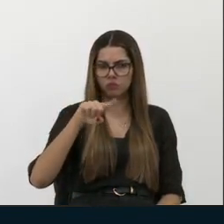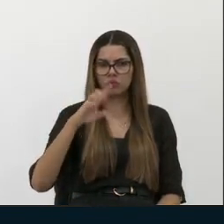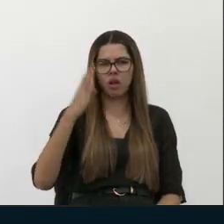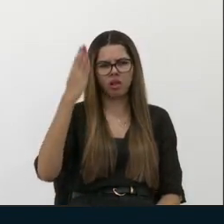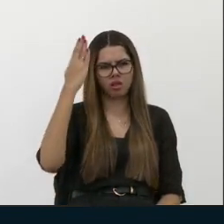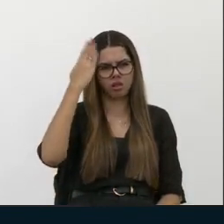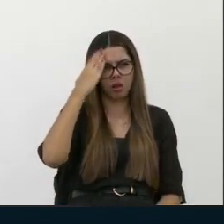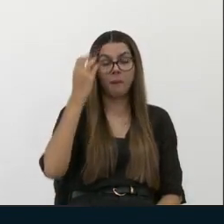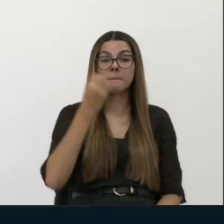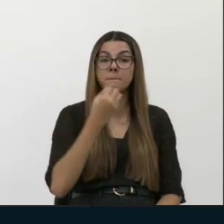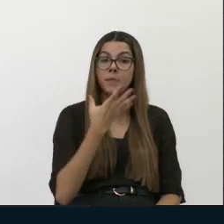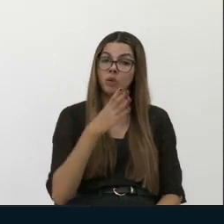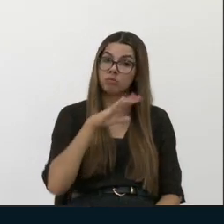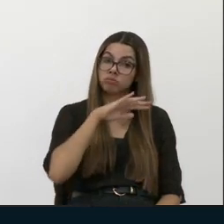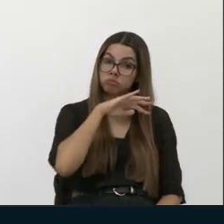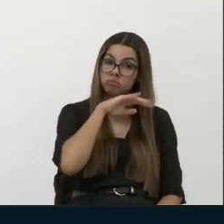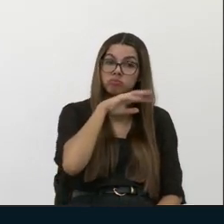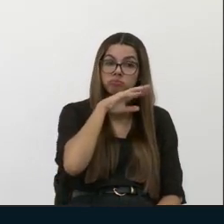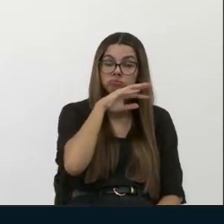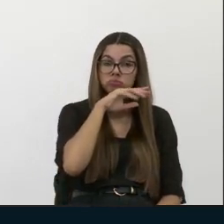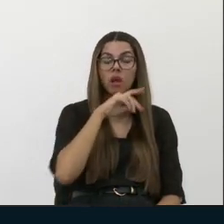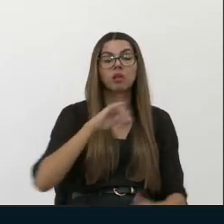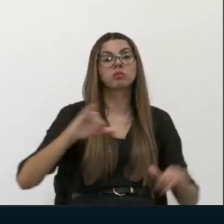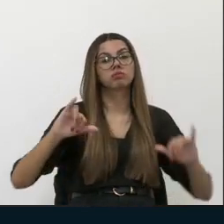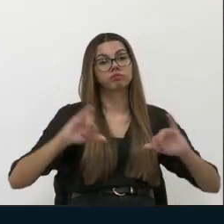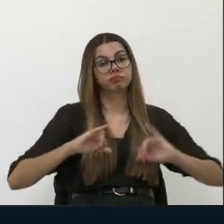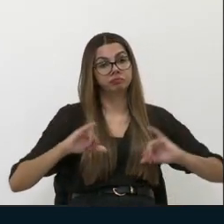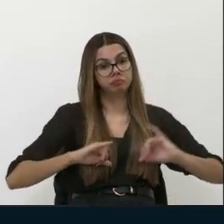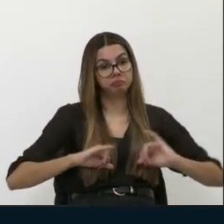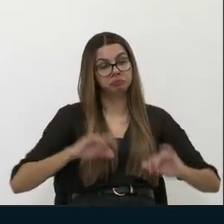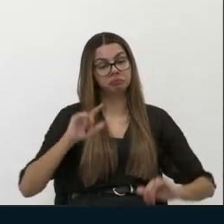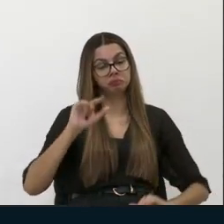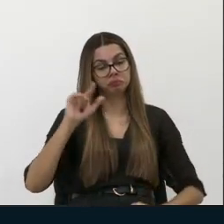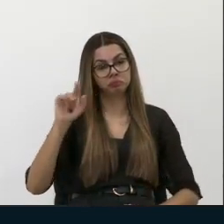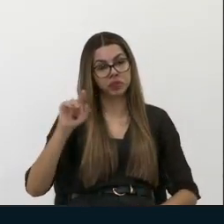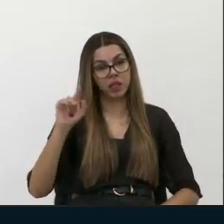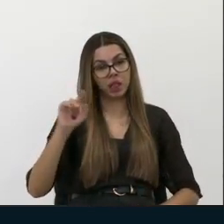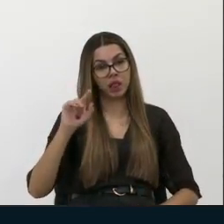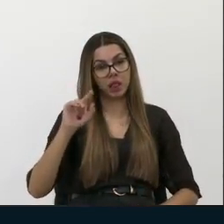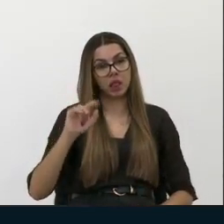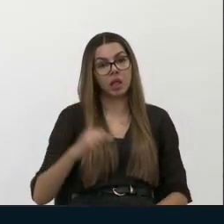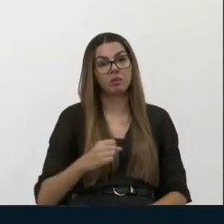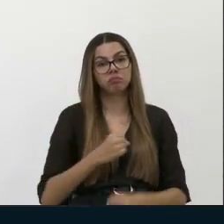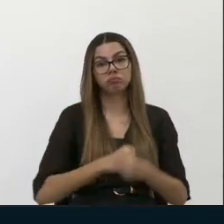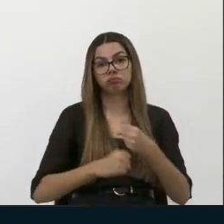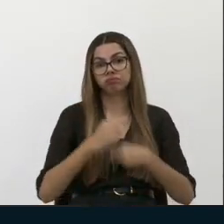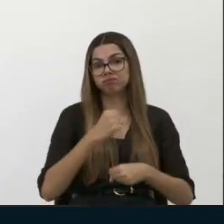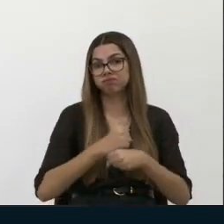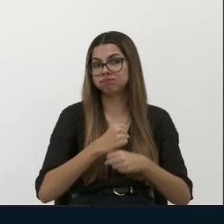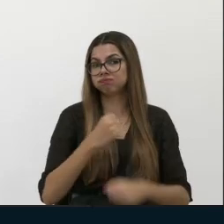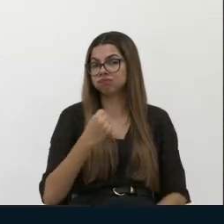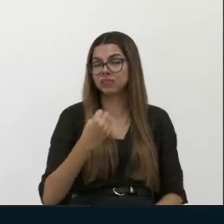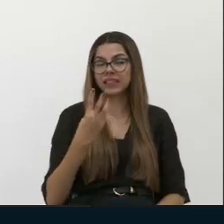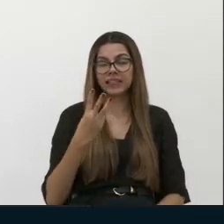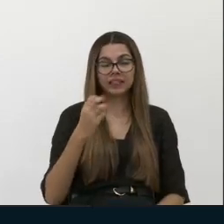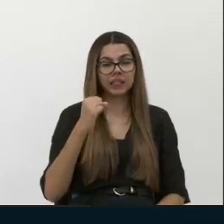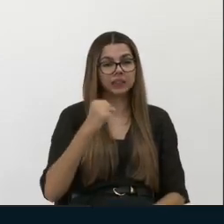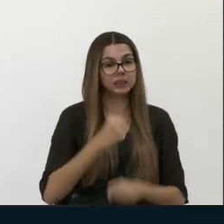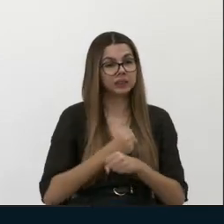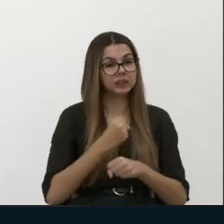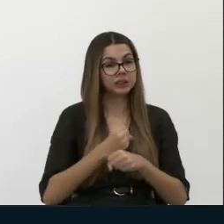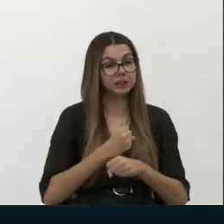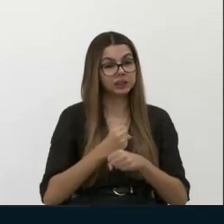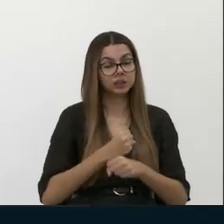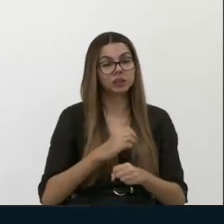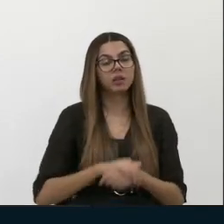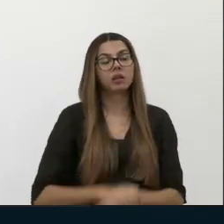bom ou se o trevo é ruim. A gente sofre lá há mais de 30 anos. E eu sempre vejo que, na